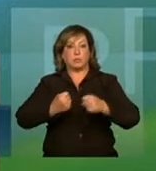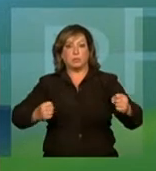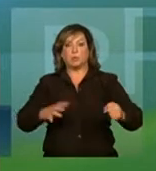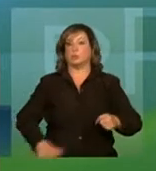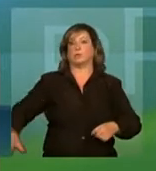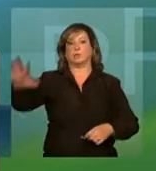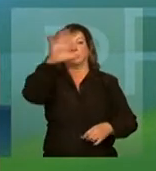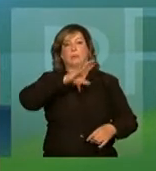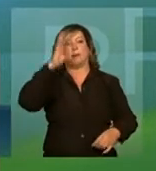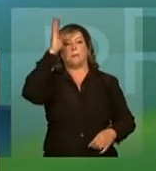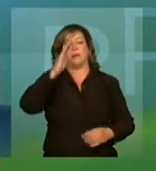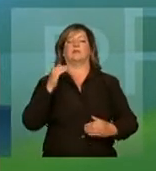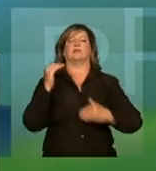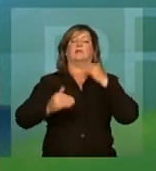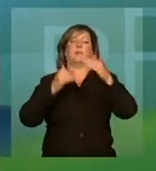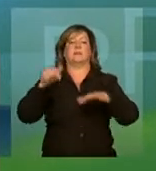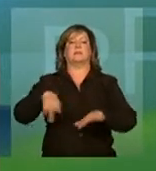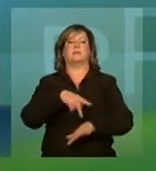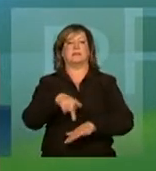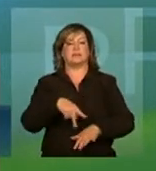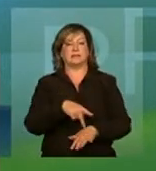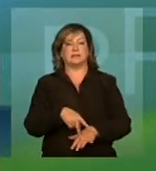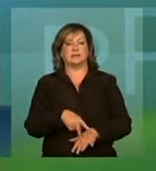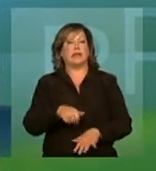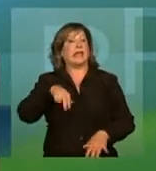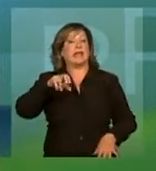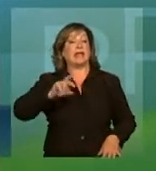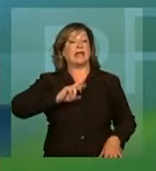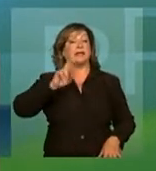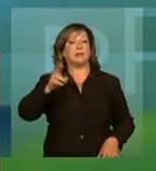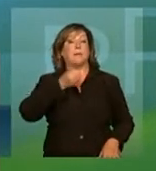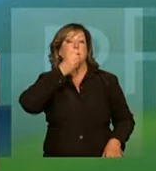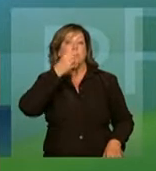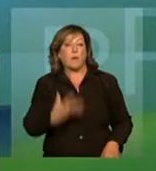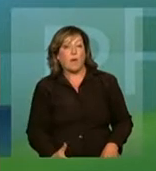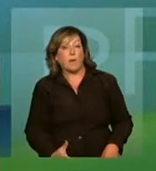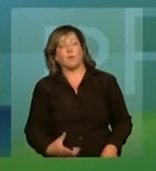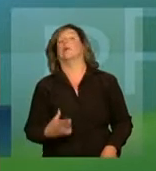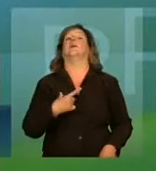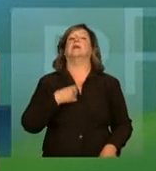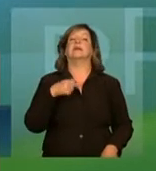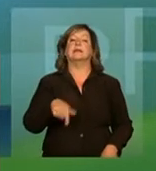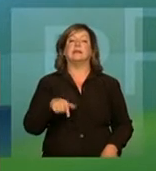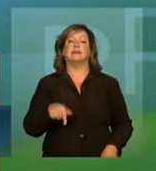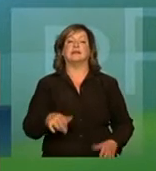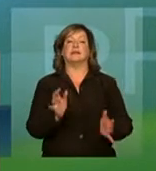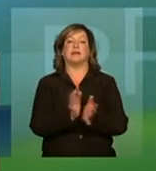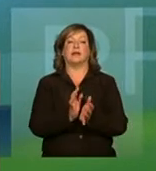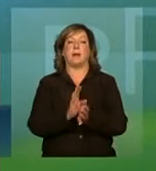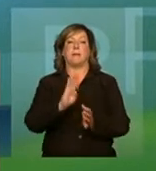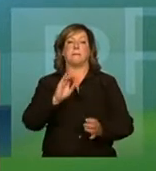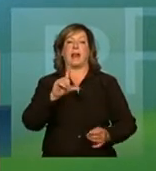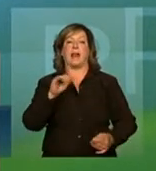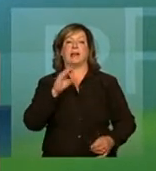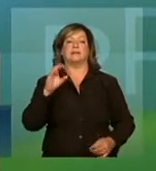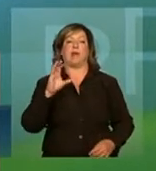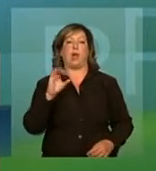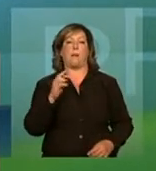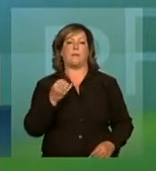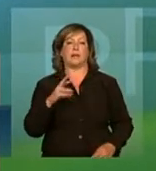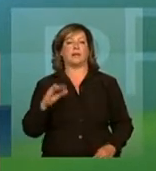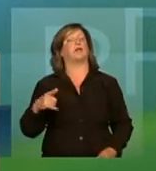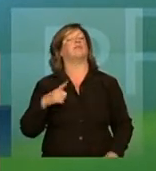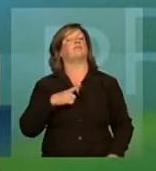brasileiro no desenvolvimento desse país. Quem responde pelo saldo positivo da nossa balança comercial teve